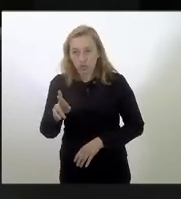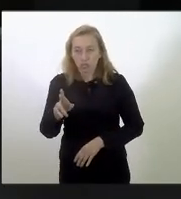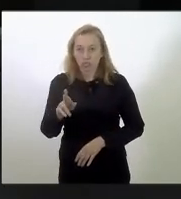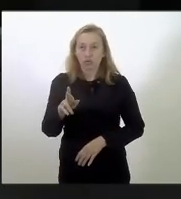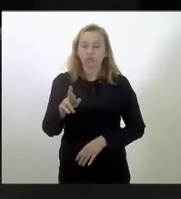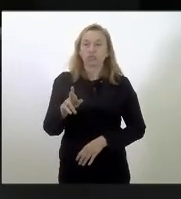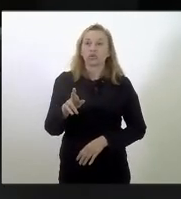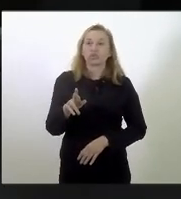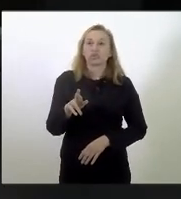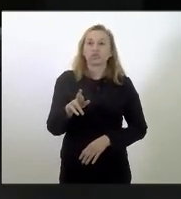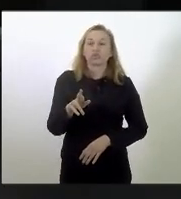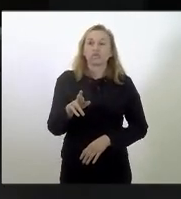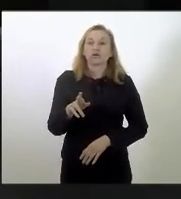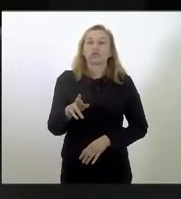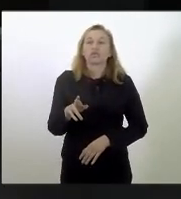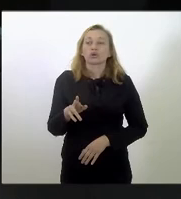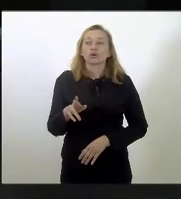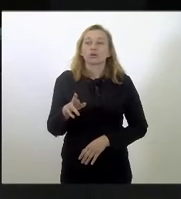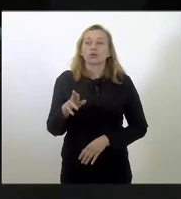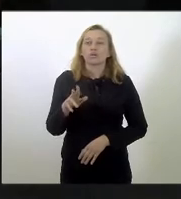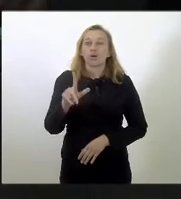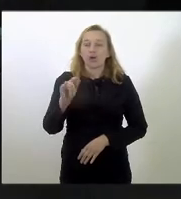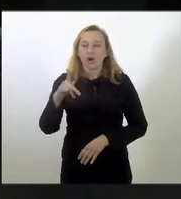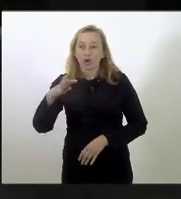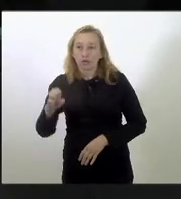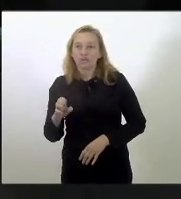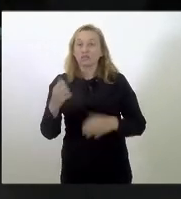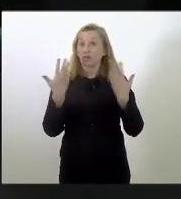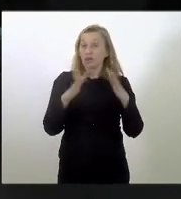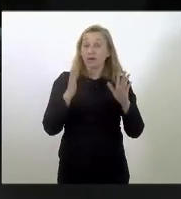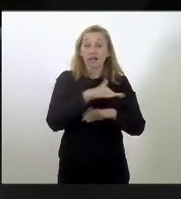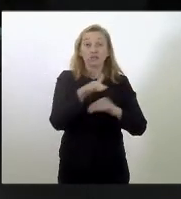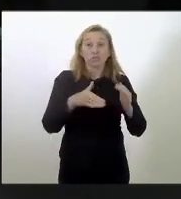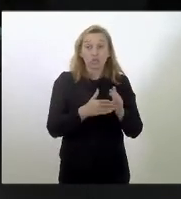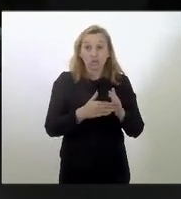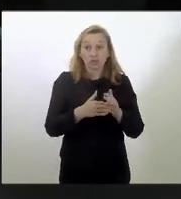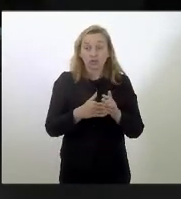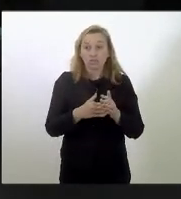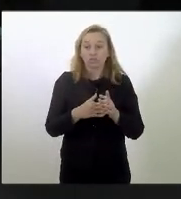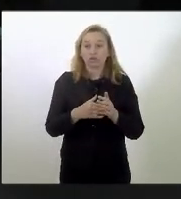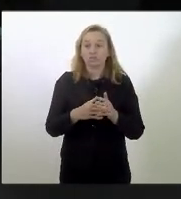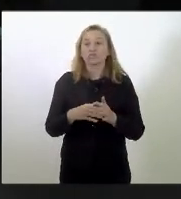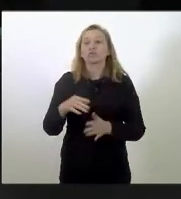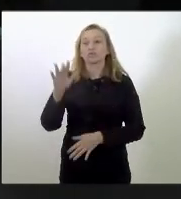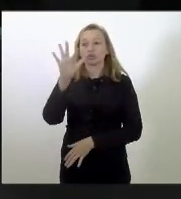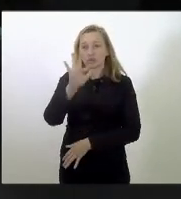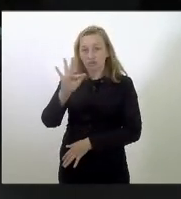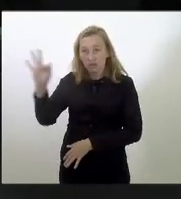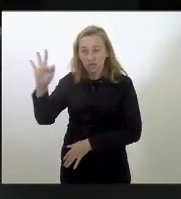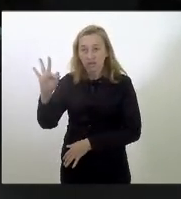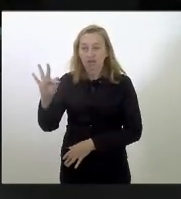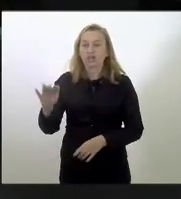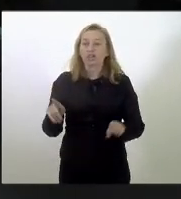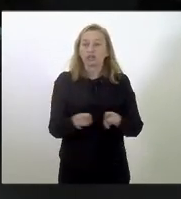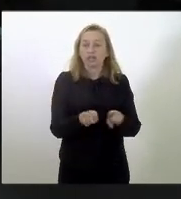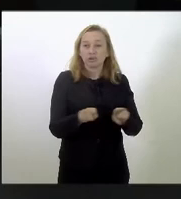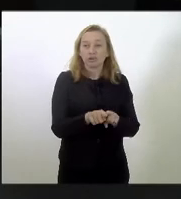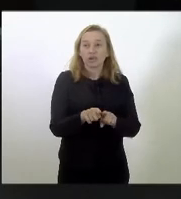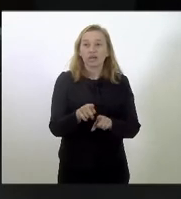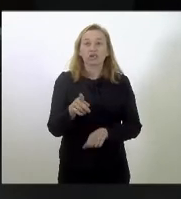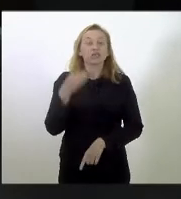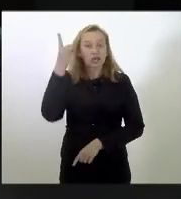através do deputado Júlio Lopes eu cumprimento toda a nossa bancada federal. Queria, através da deputada Rosane